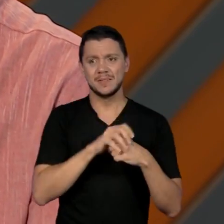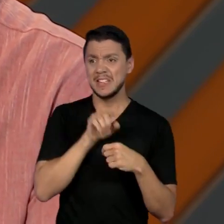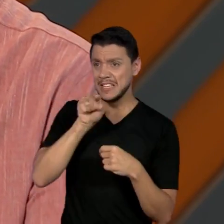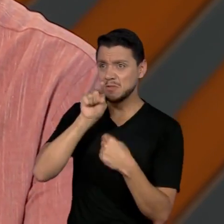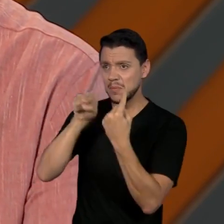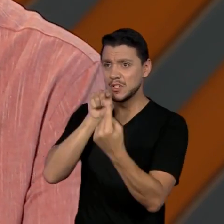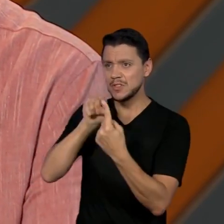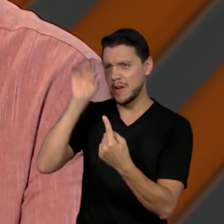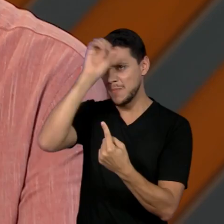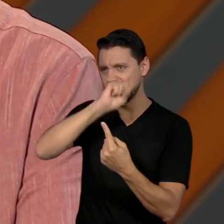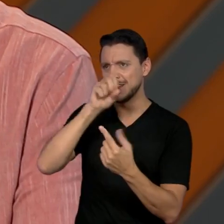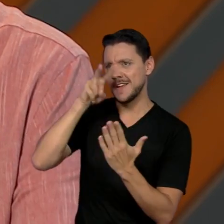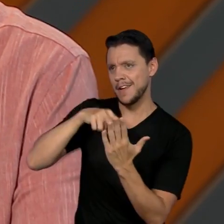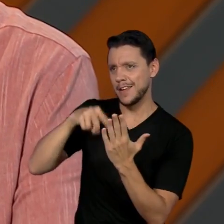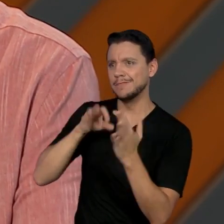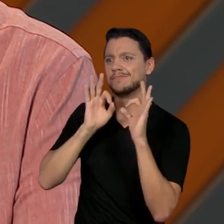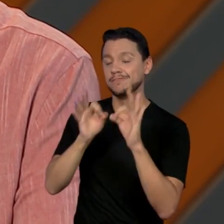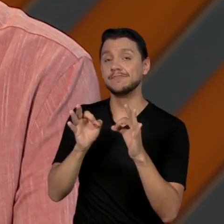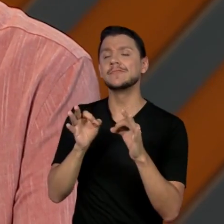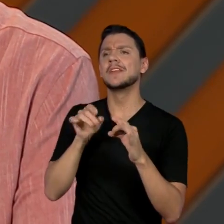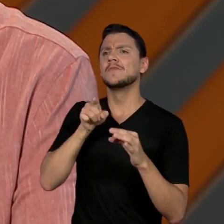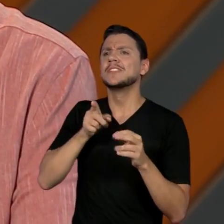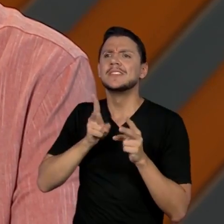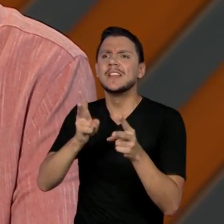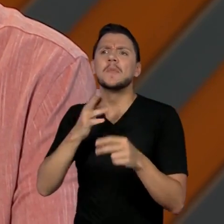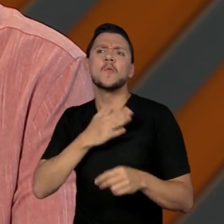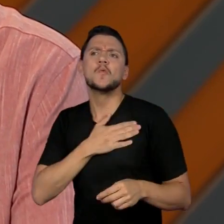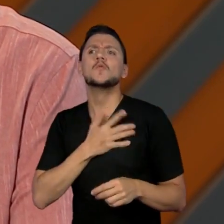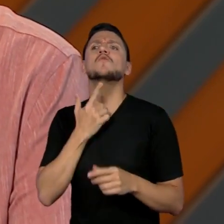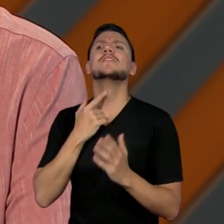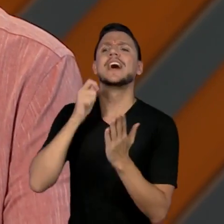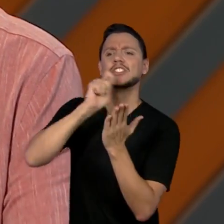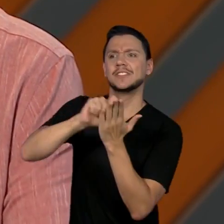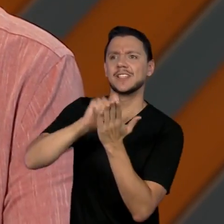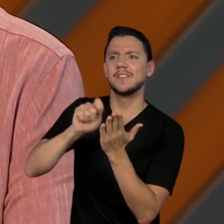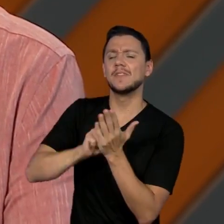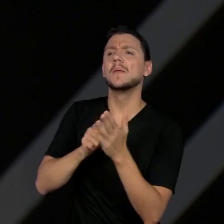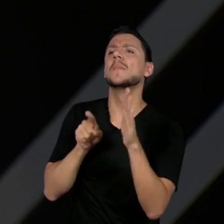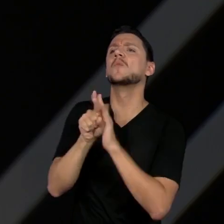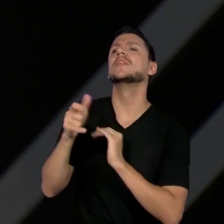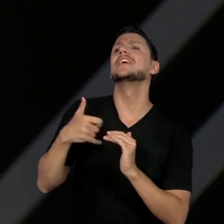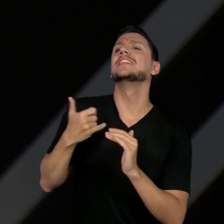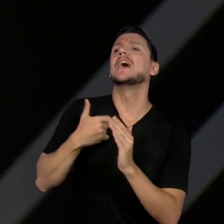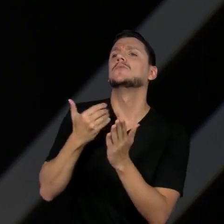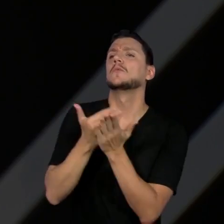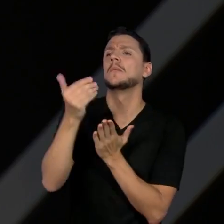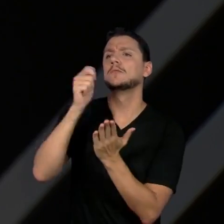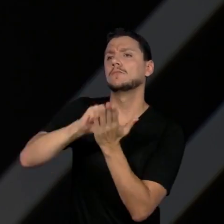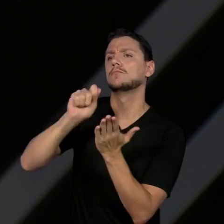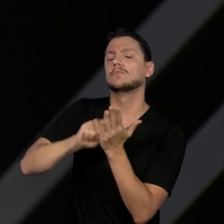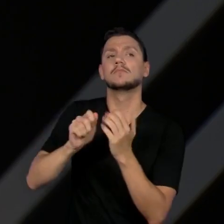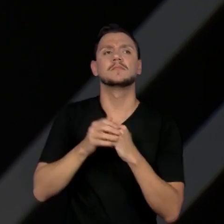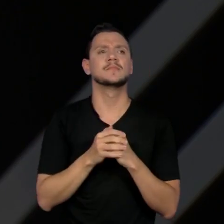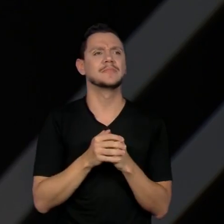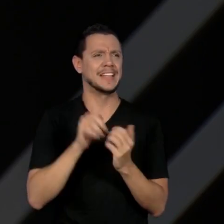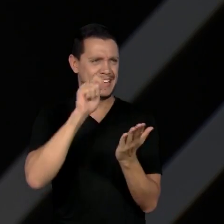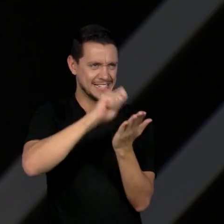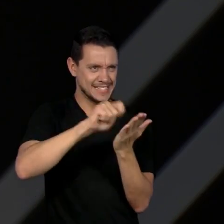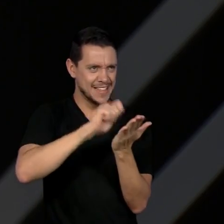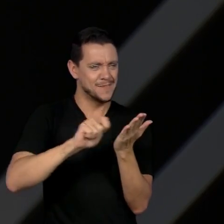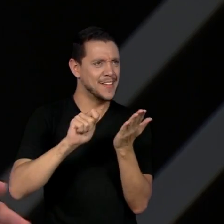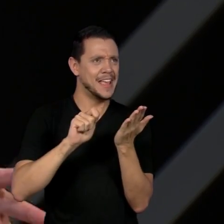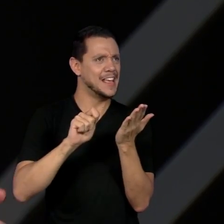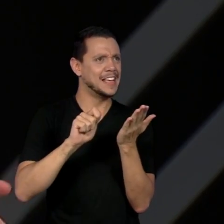ler. E você sempre gostou de escrever. Com que idade você começou a escrever? Escrever no sentido